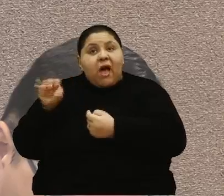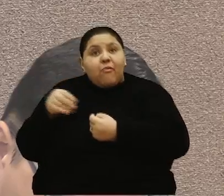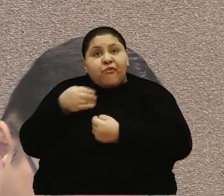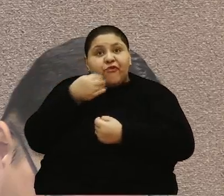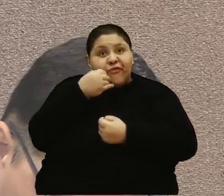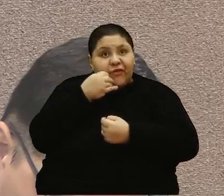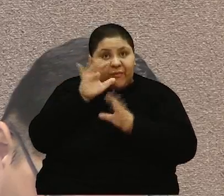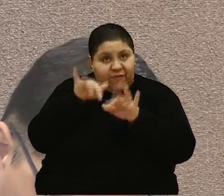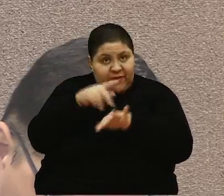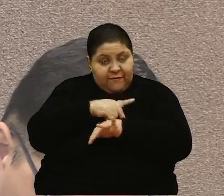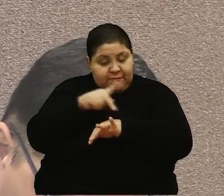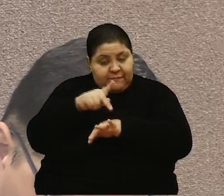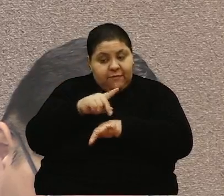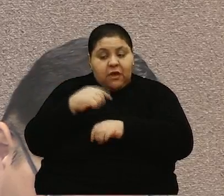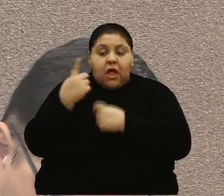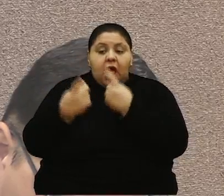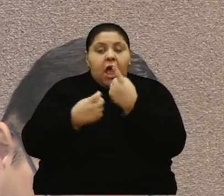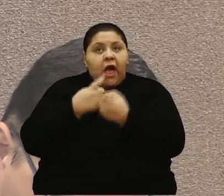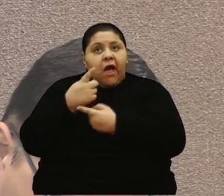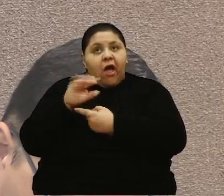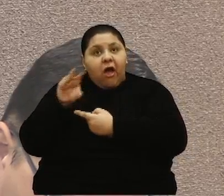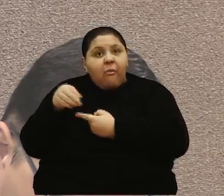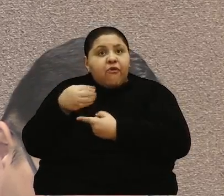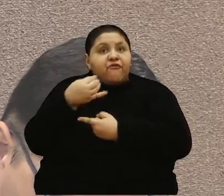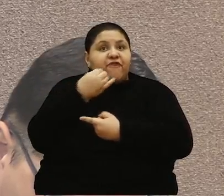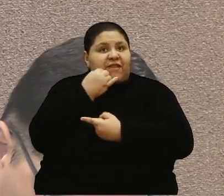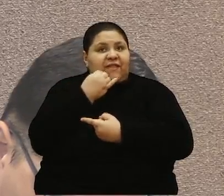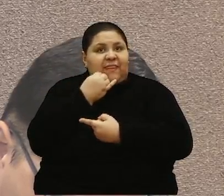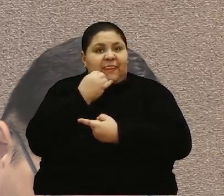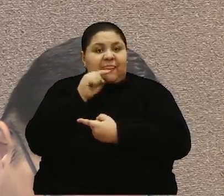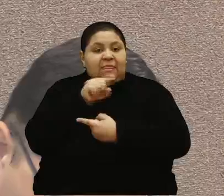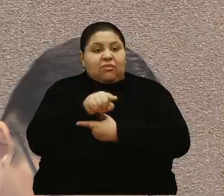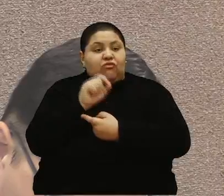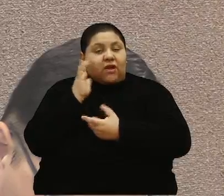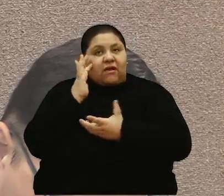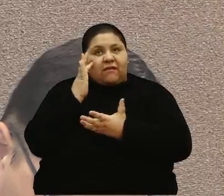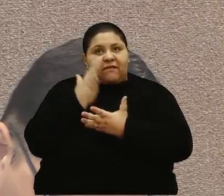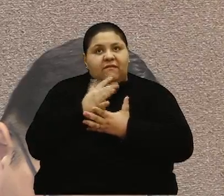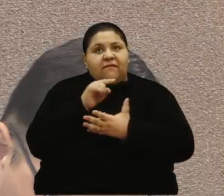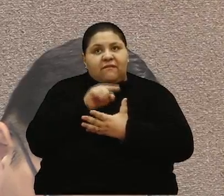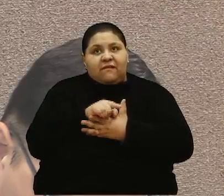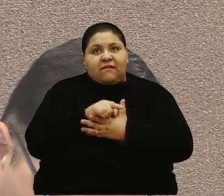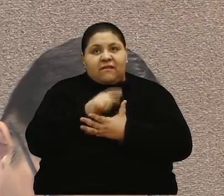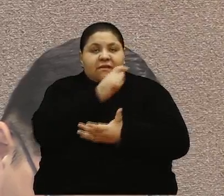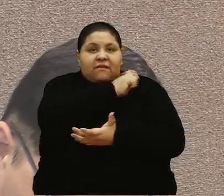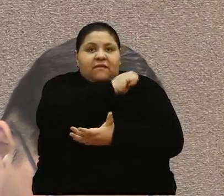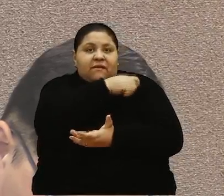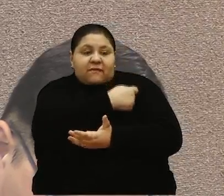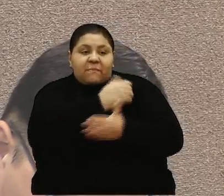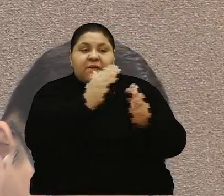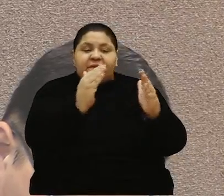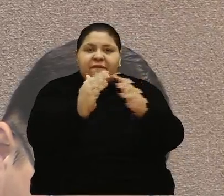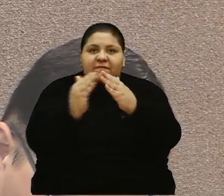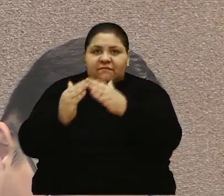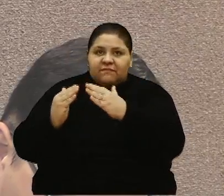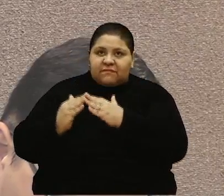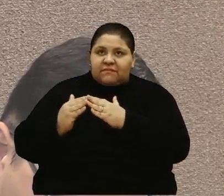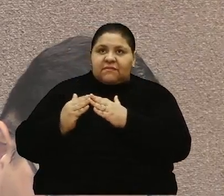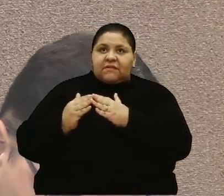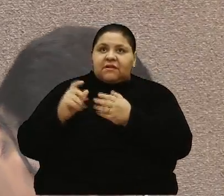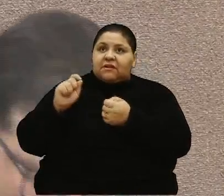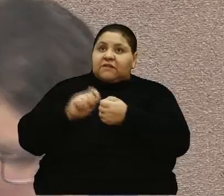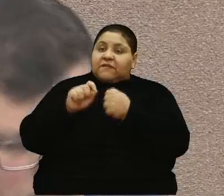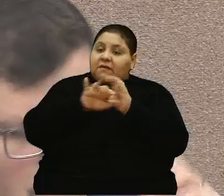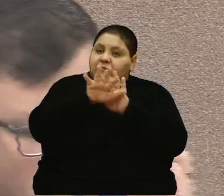para concluir, senhor presidente, alguns se utilizam dessa situação para monitorar residências e realizar